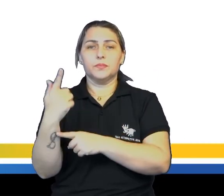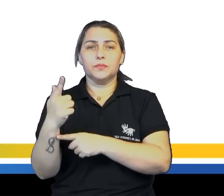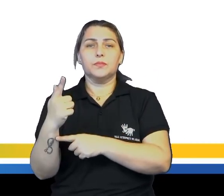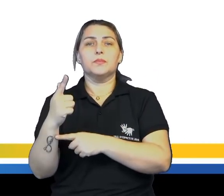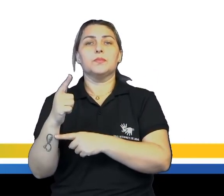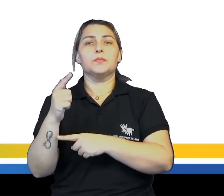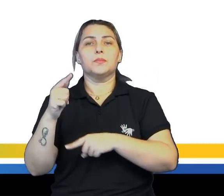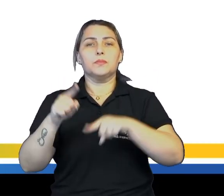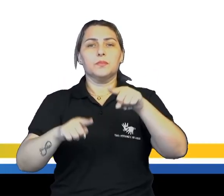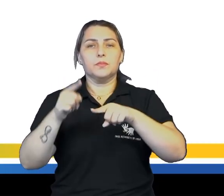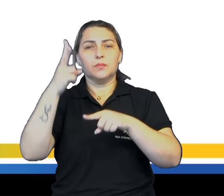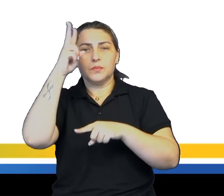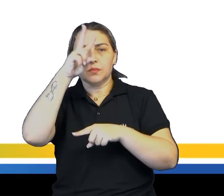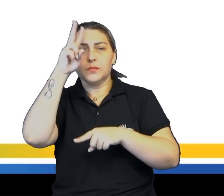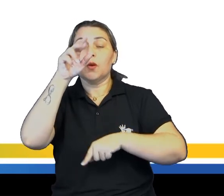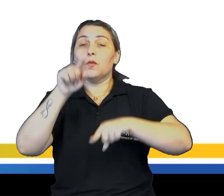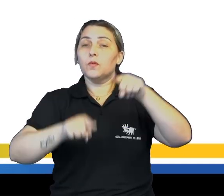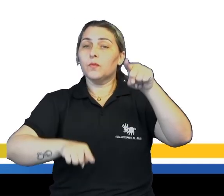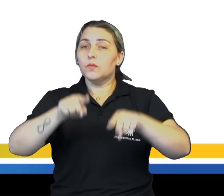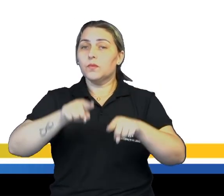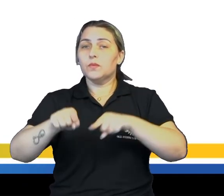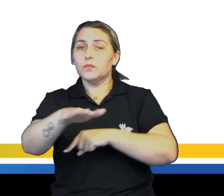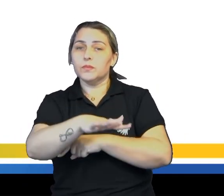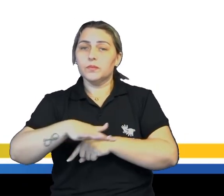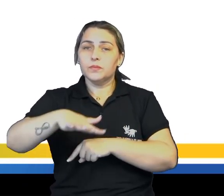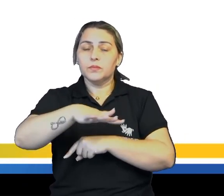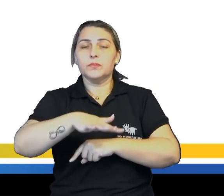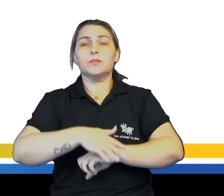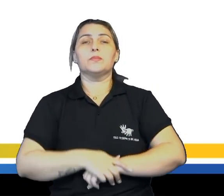geográfica, variação histórica ou variação social?